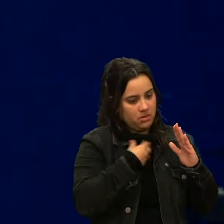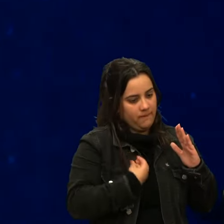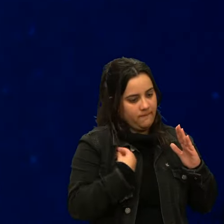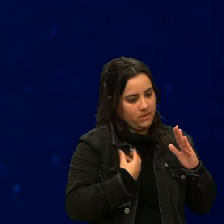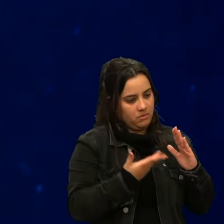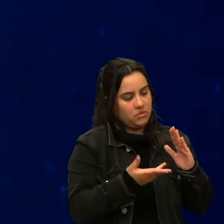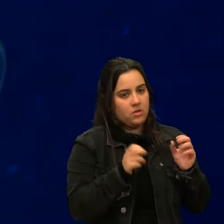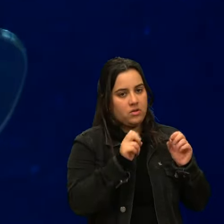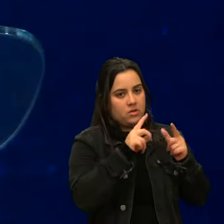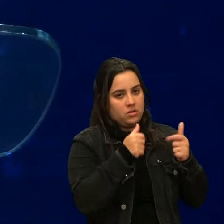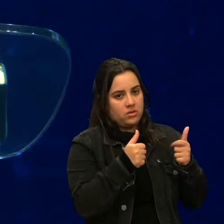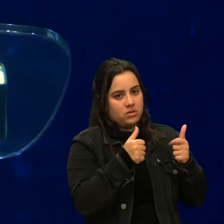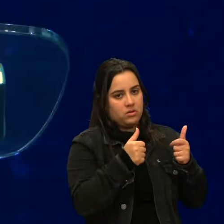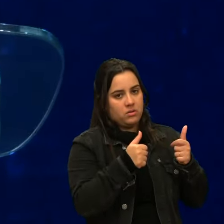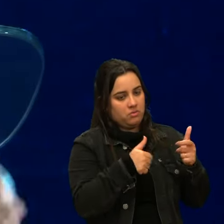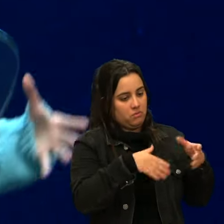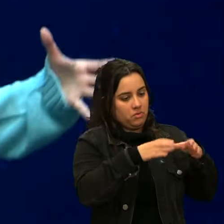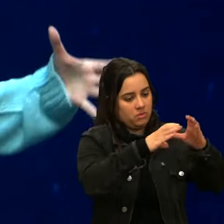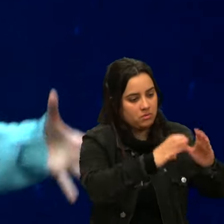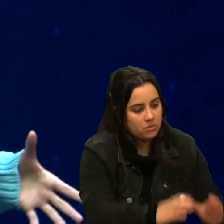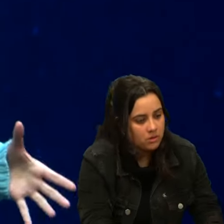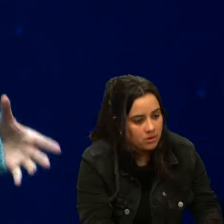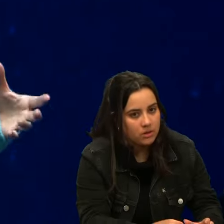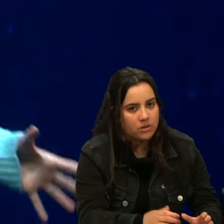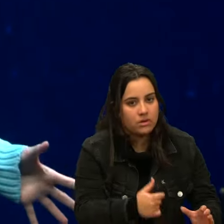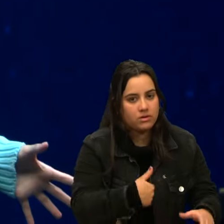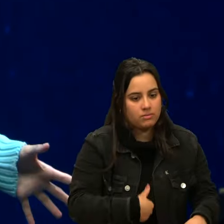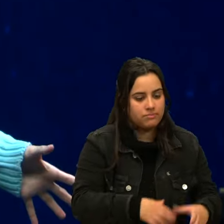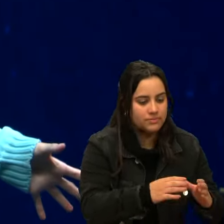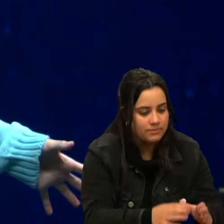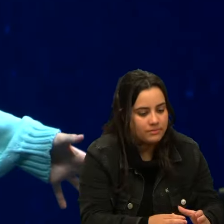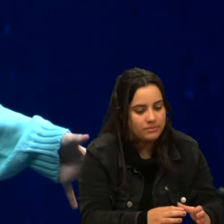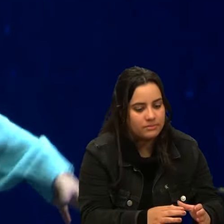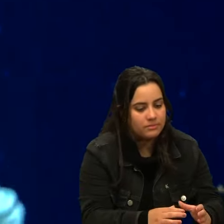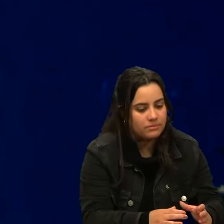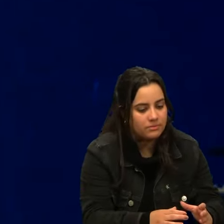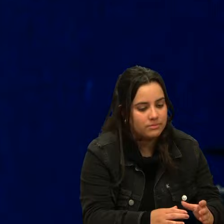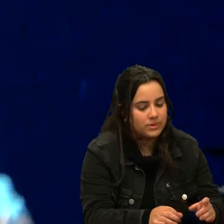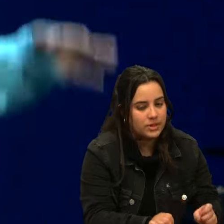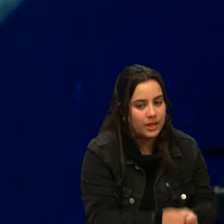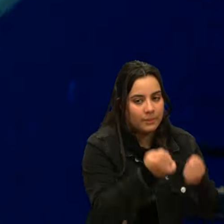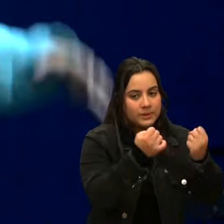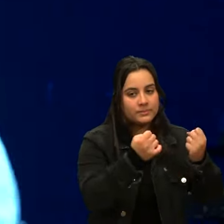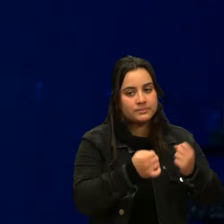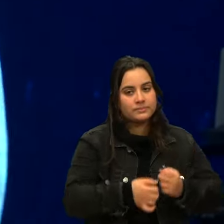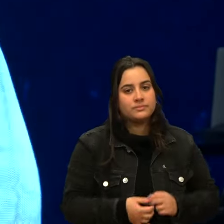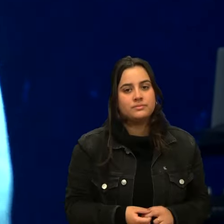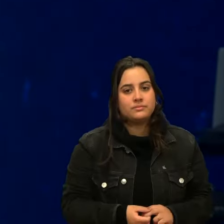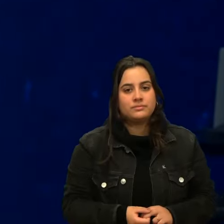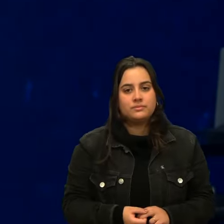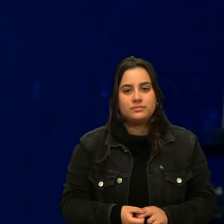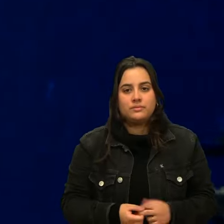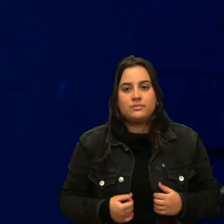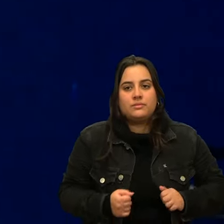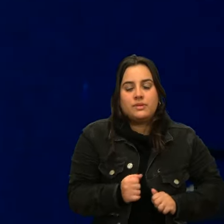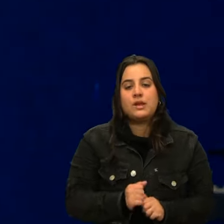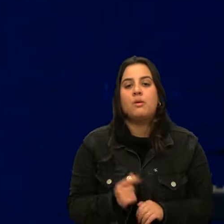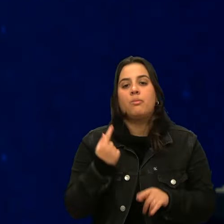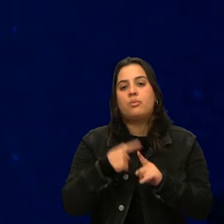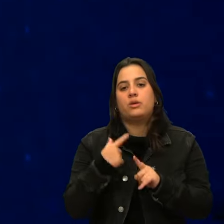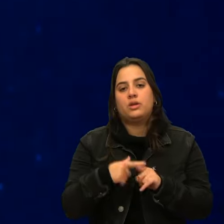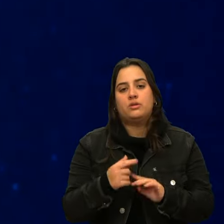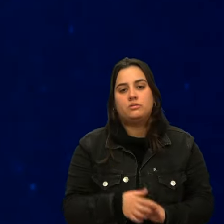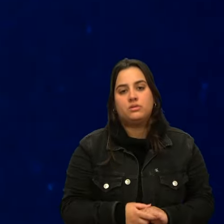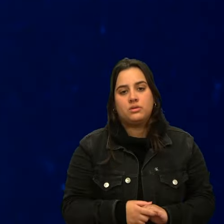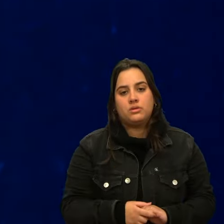Então, beleza, vou colocar ali no chão. Na hora que eu vou colocar, plá, quebra. Por quê? Porque eu